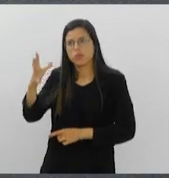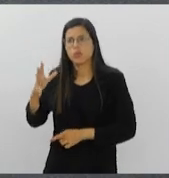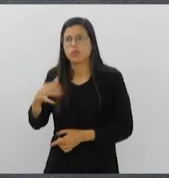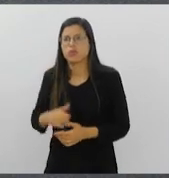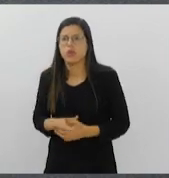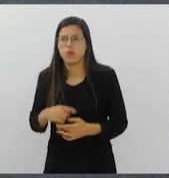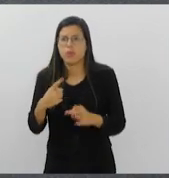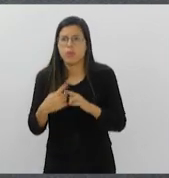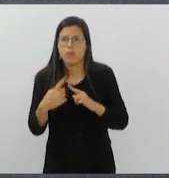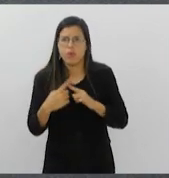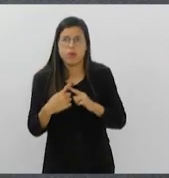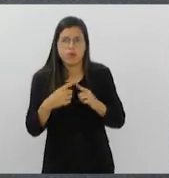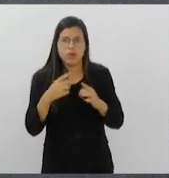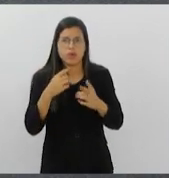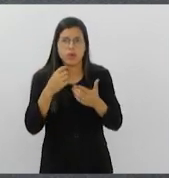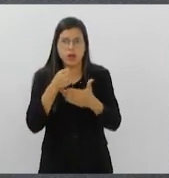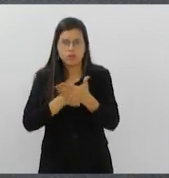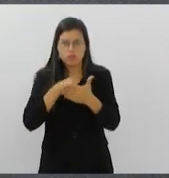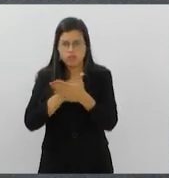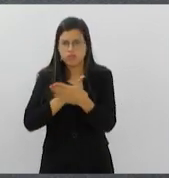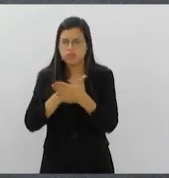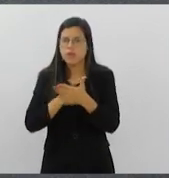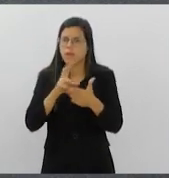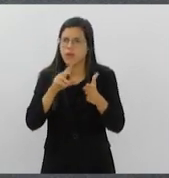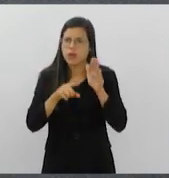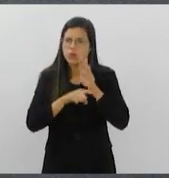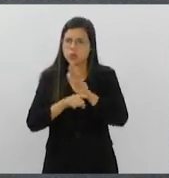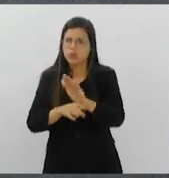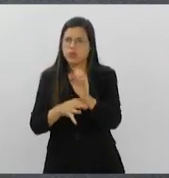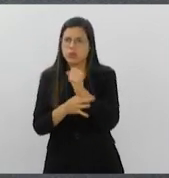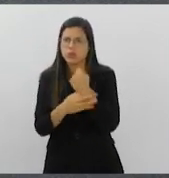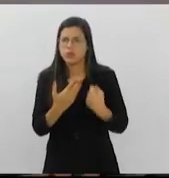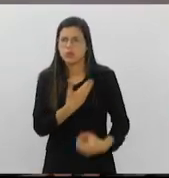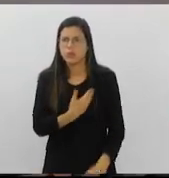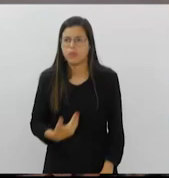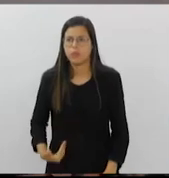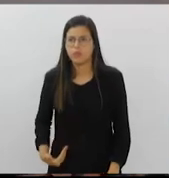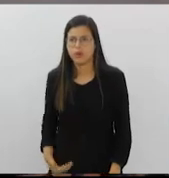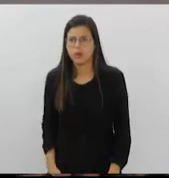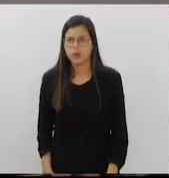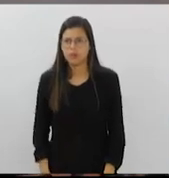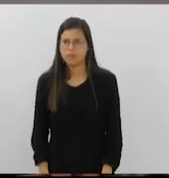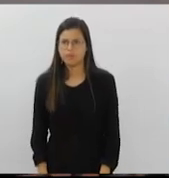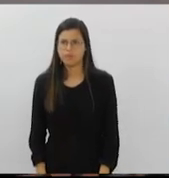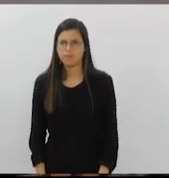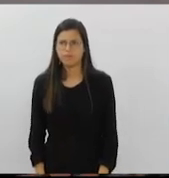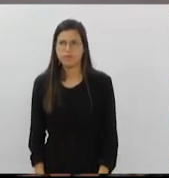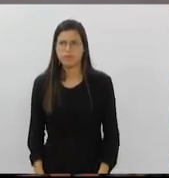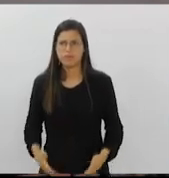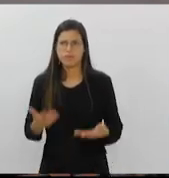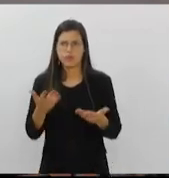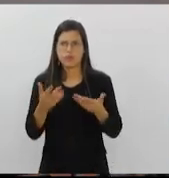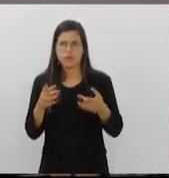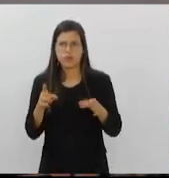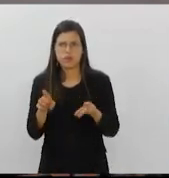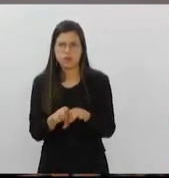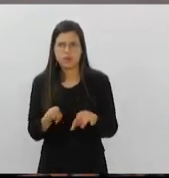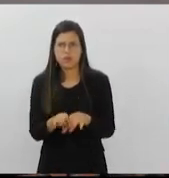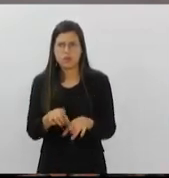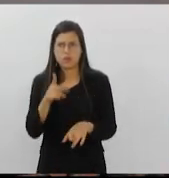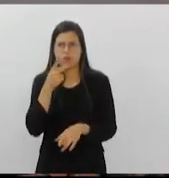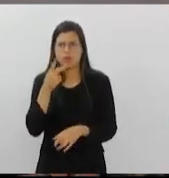a luta é justa e vai ajudar a segurança pública. Queria também dizer, presidente, que eu sou